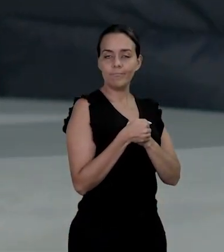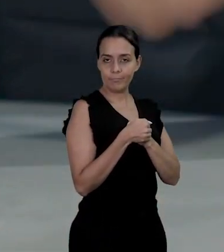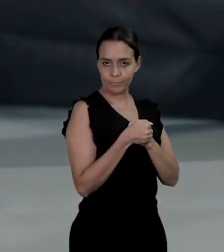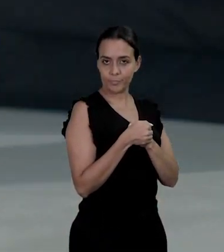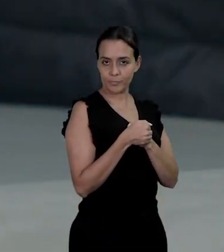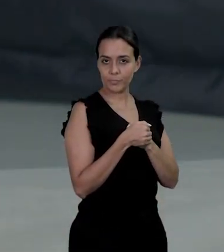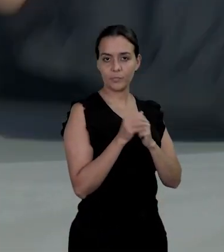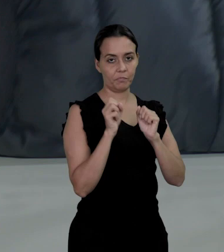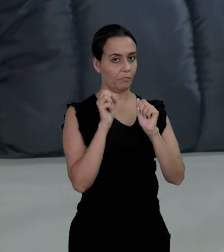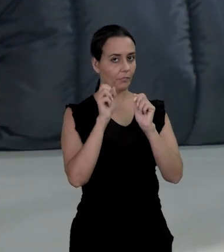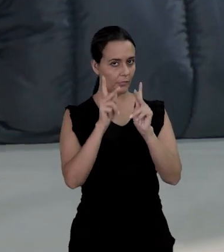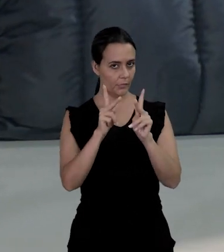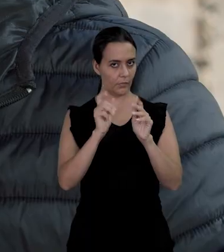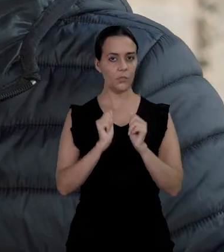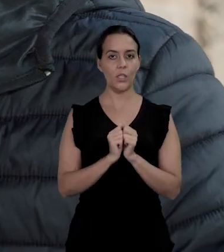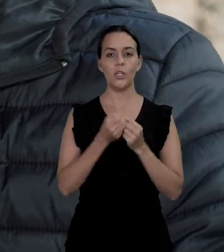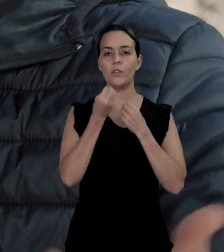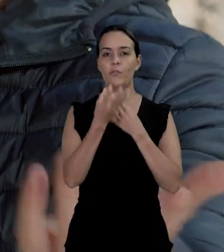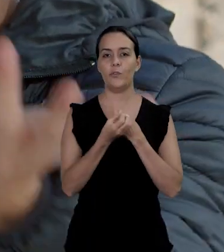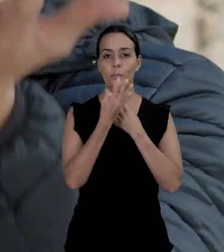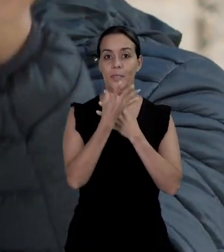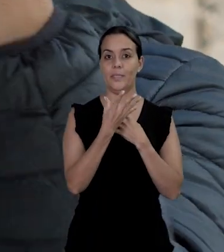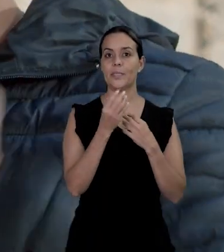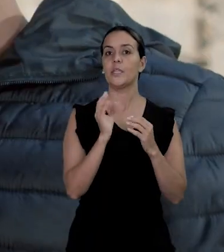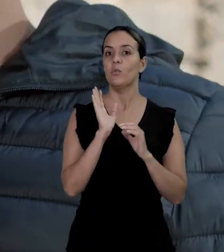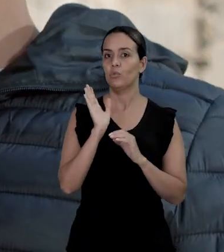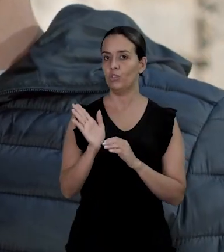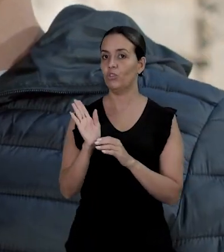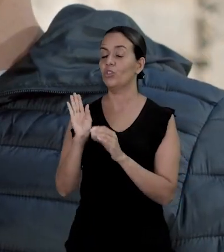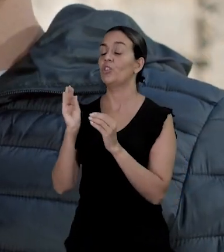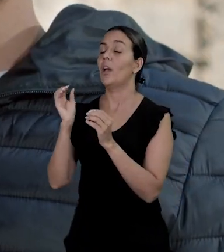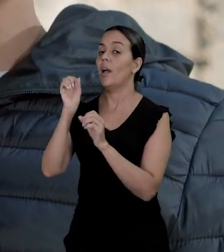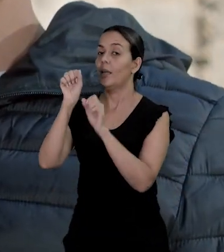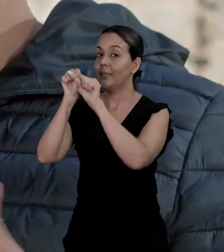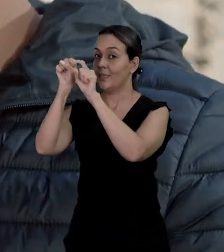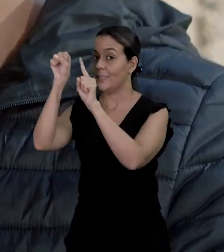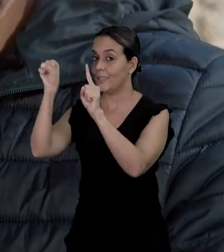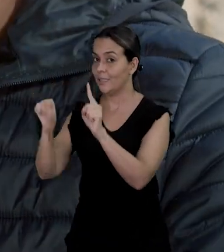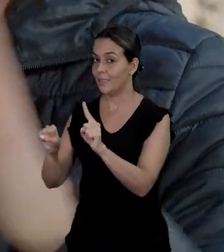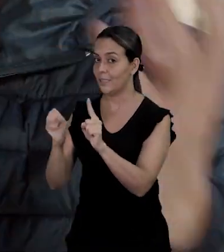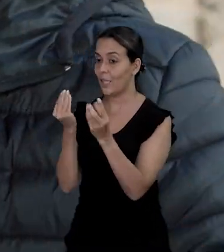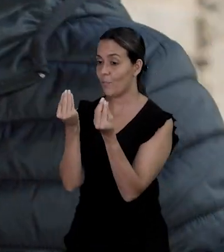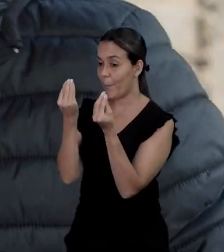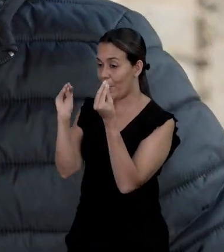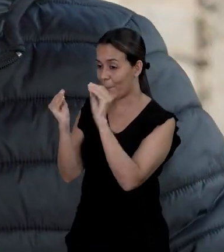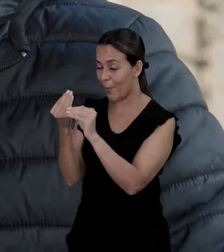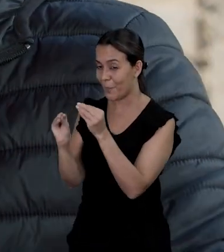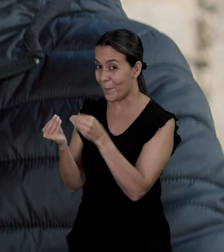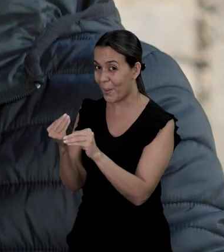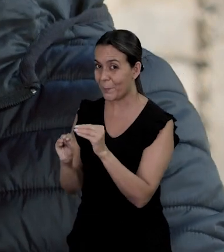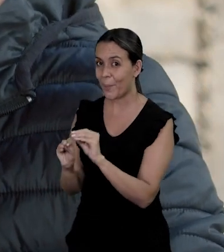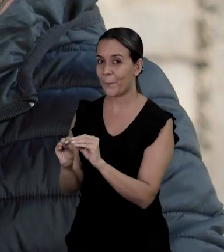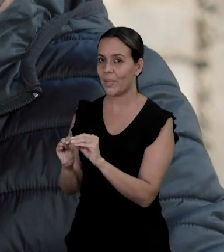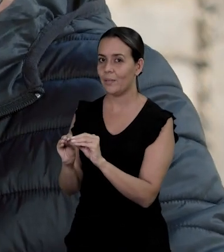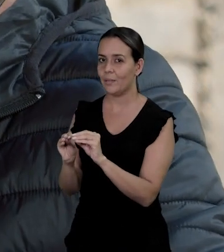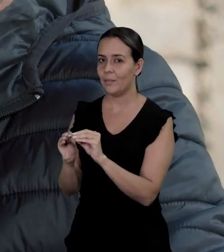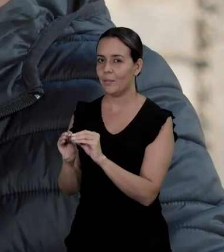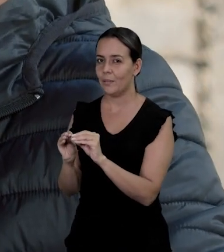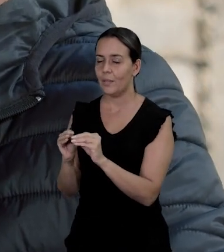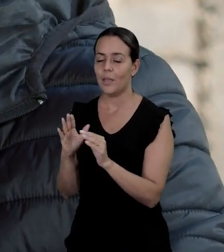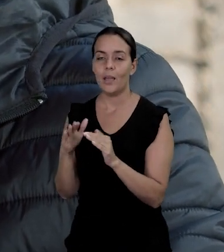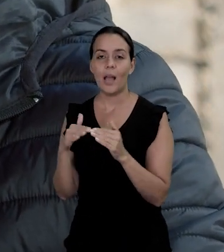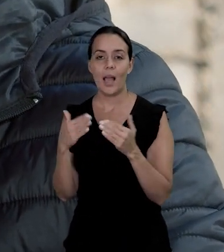é a privacidade dos sentidos humanos. Porque a hora que você começa a usar essas tecnologias imersivas, ela, como o nome já diz, coloca